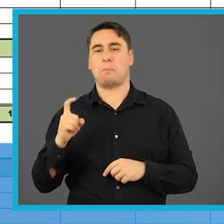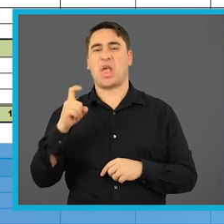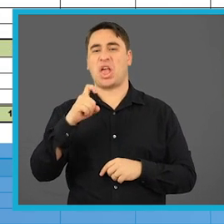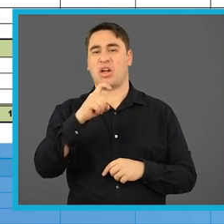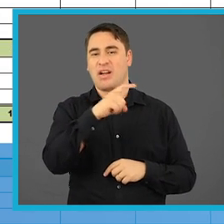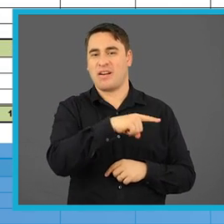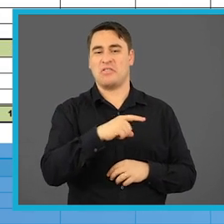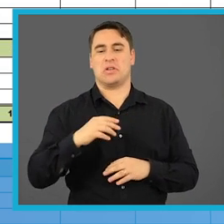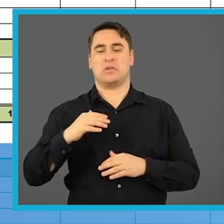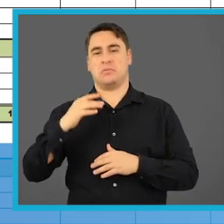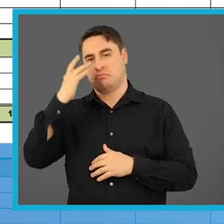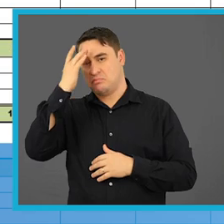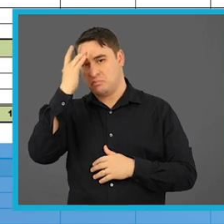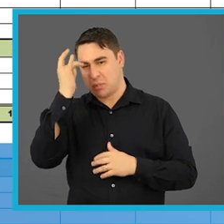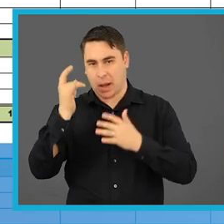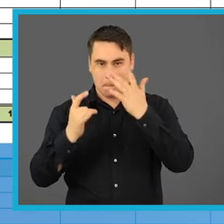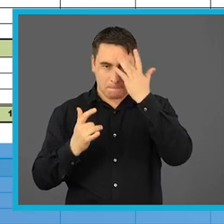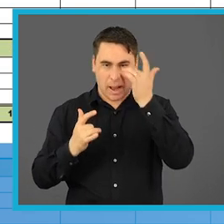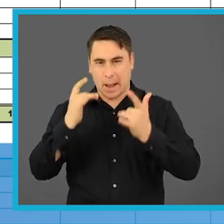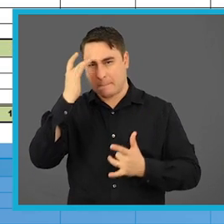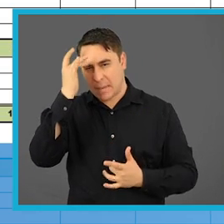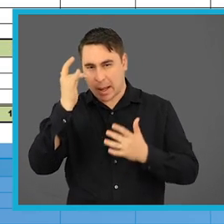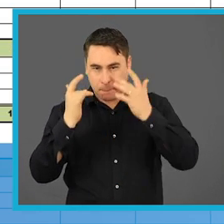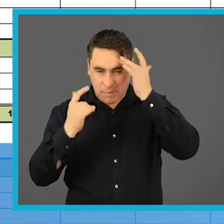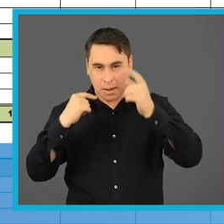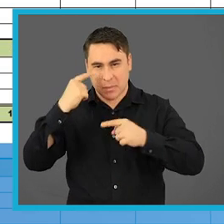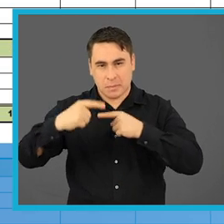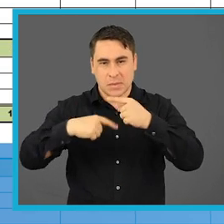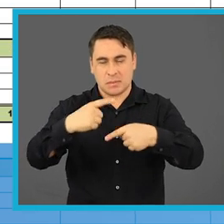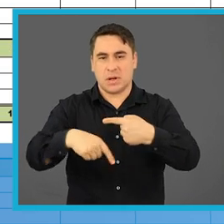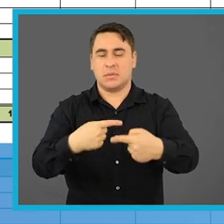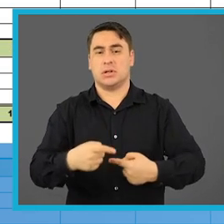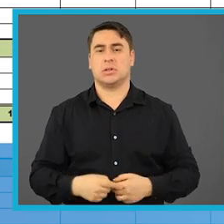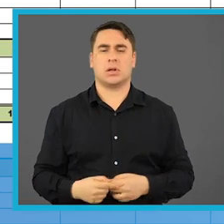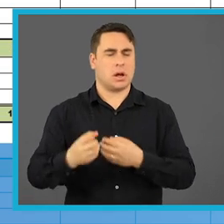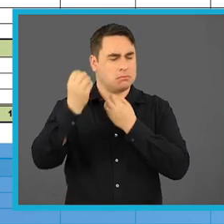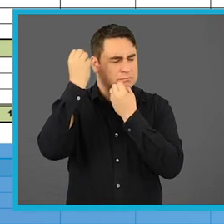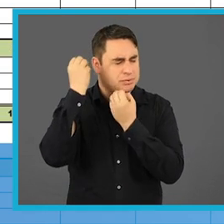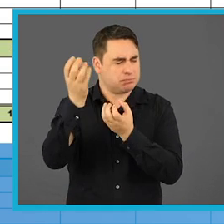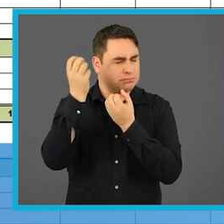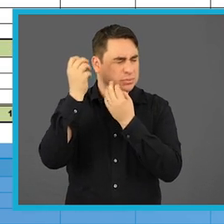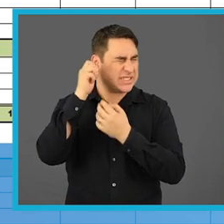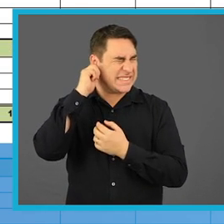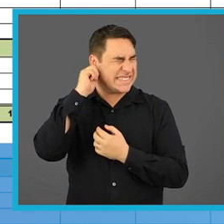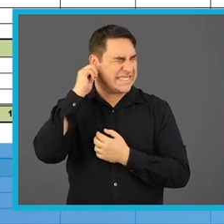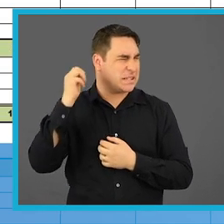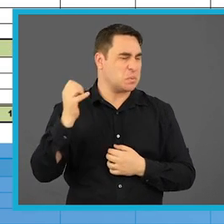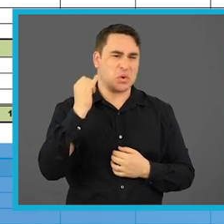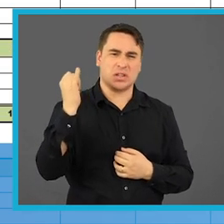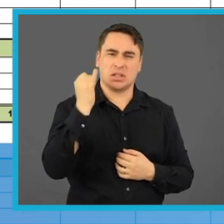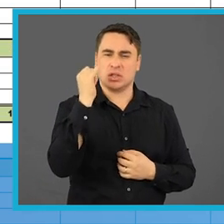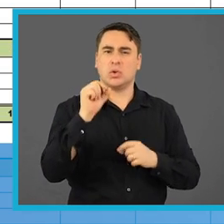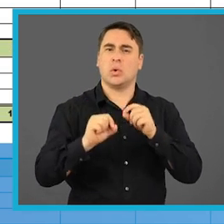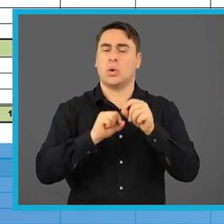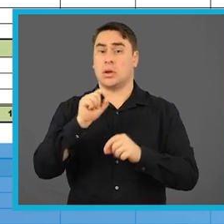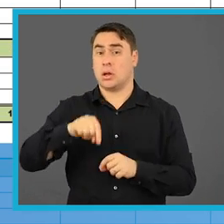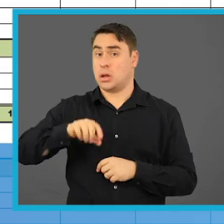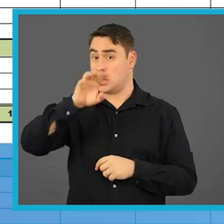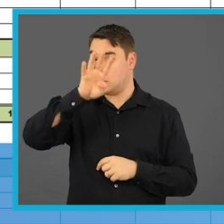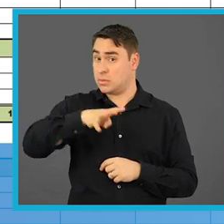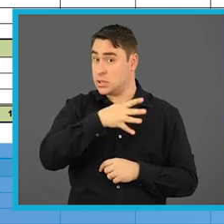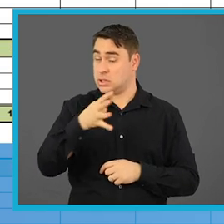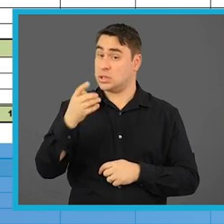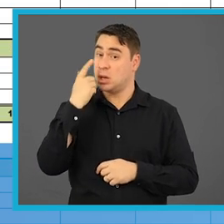de minhoca, que é o movimento do caixa ou o fluxo do caixa. Um dado importantíssimo: essa